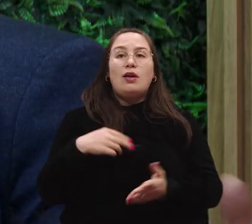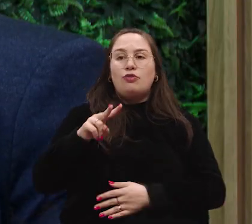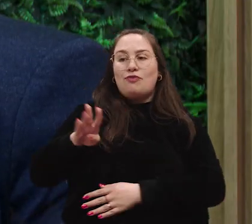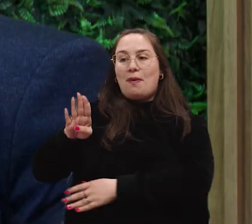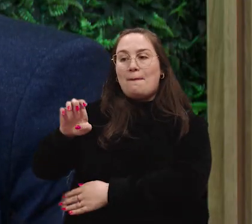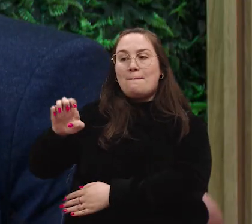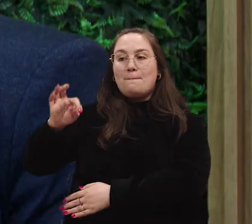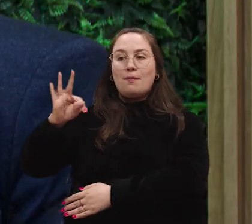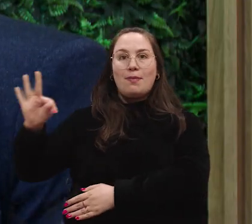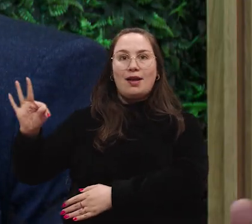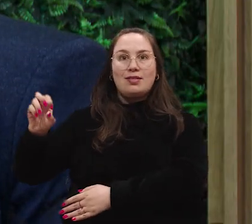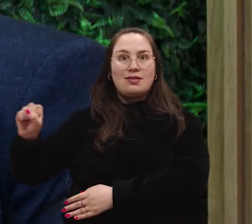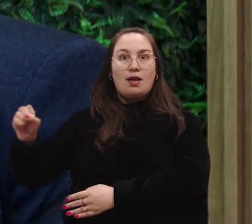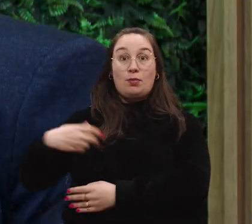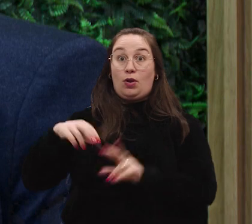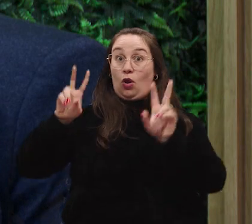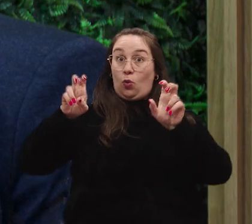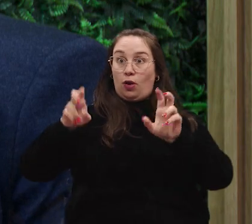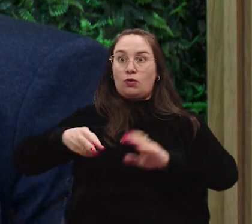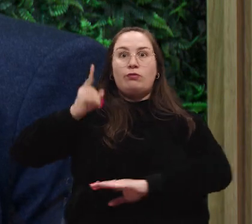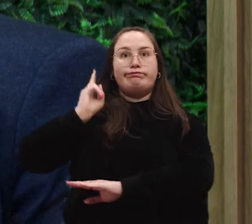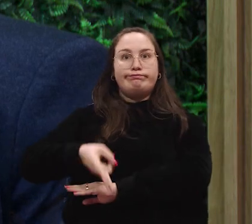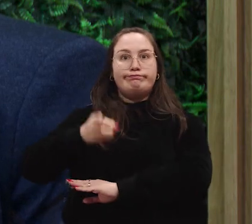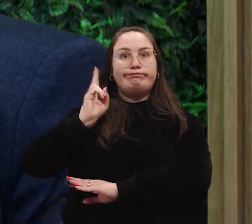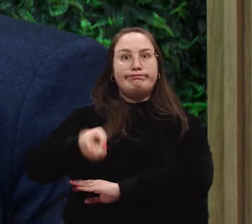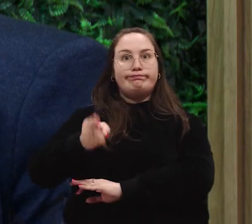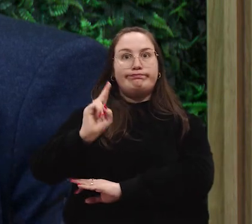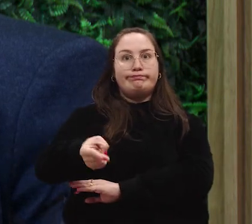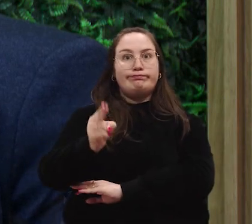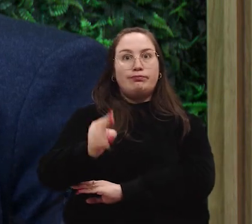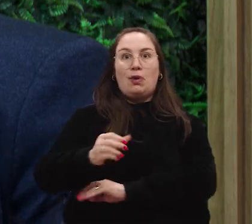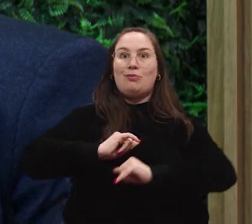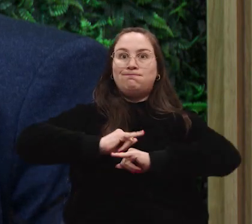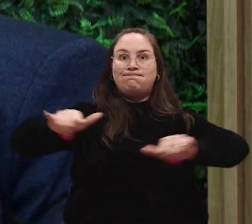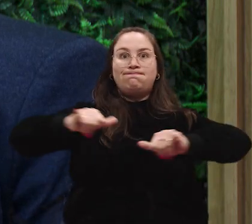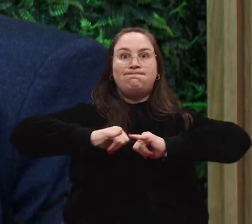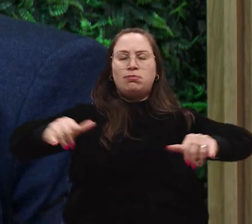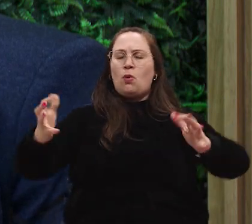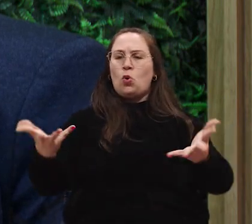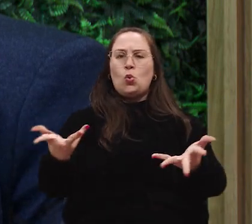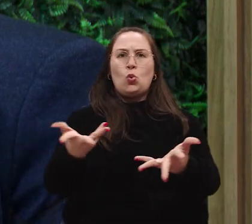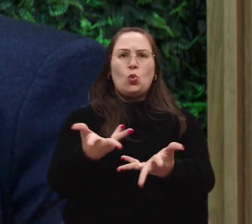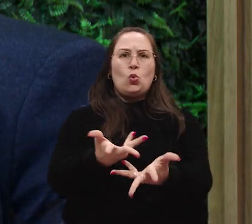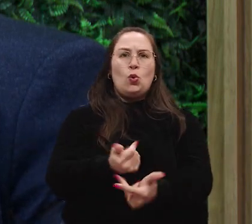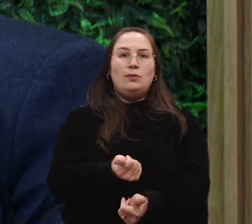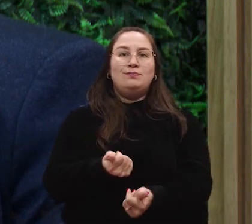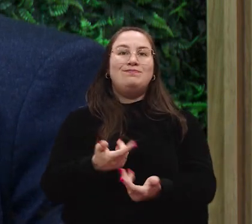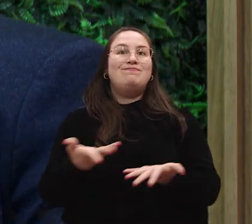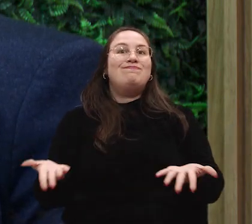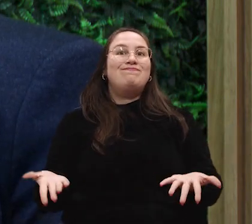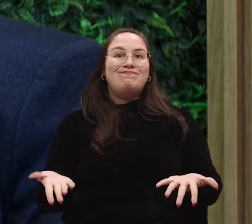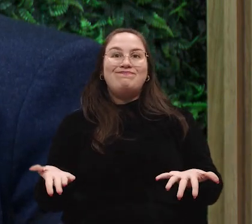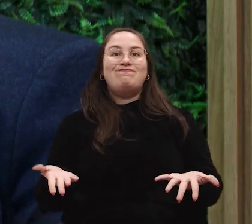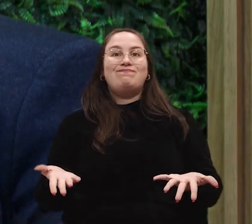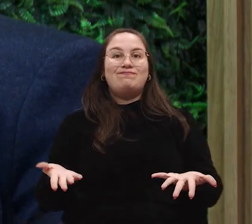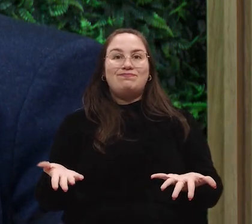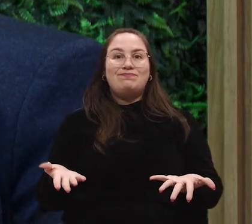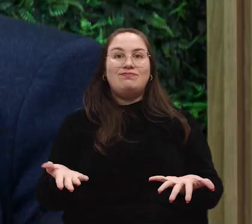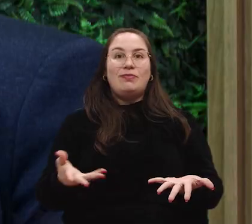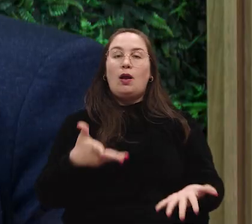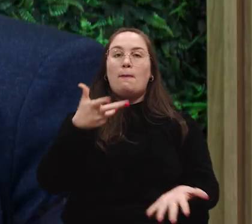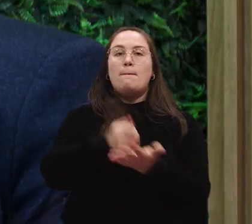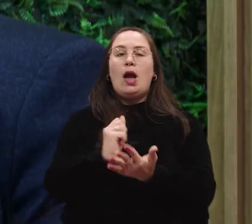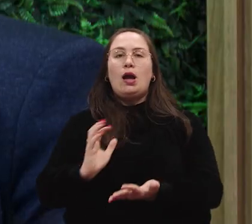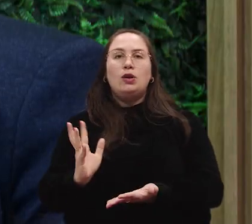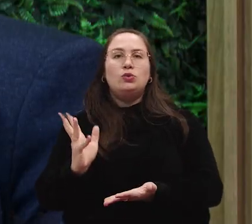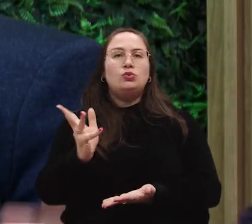as bets, eu vou voltar porque é um tema recorrente isso aí. A publicidade é maravilhosa e assim, ó, ela